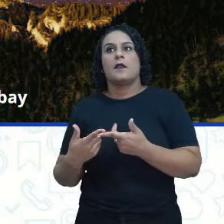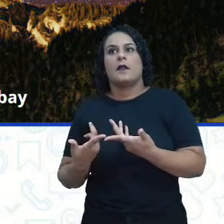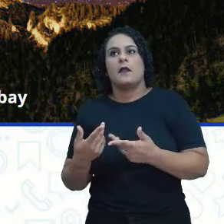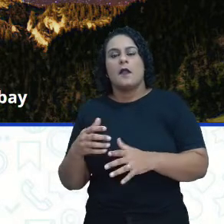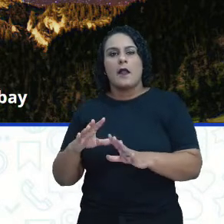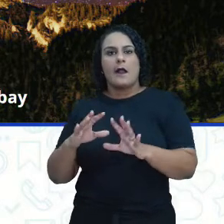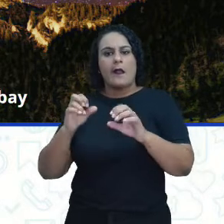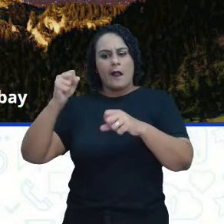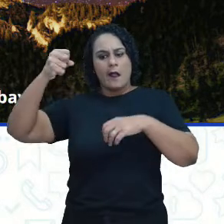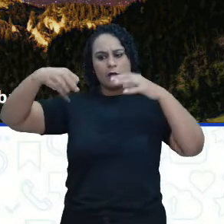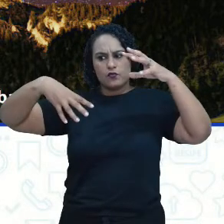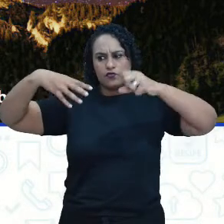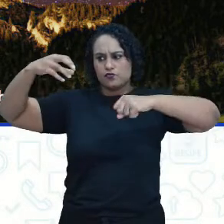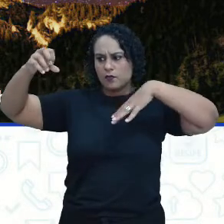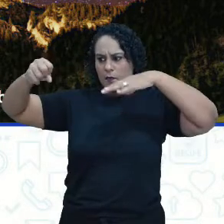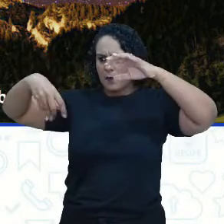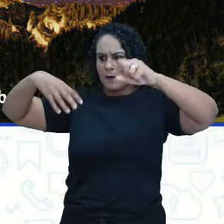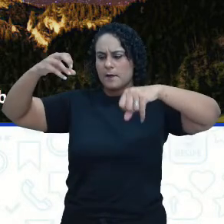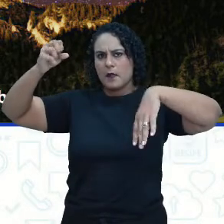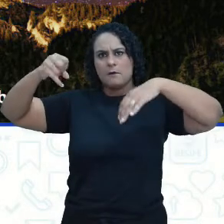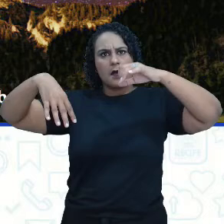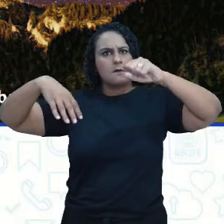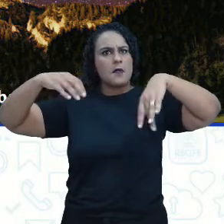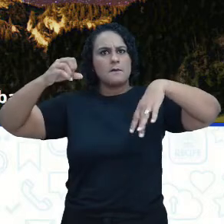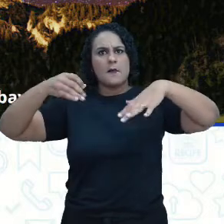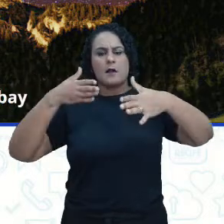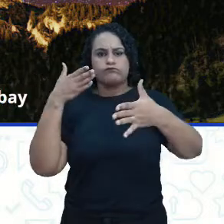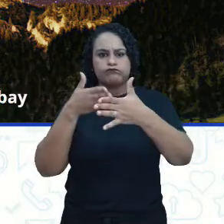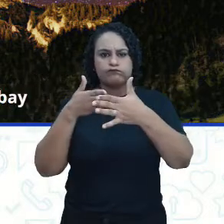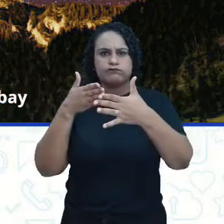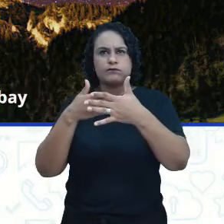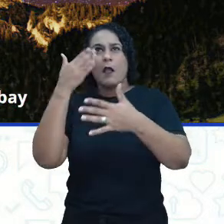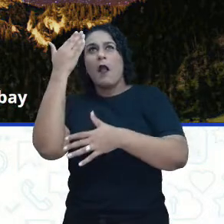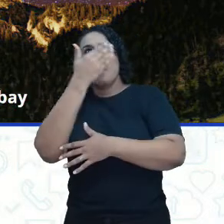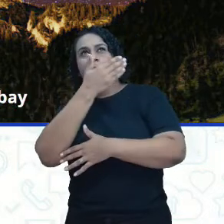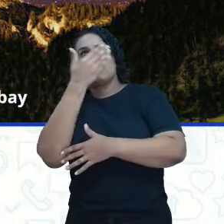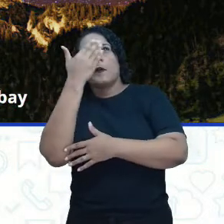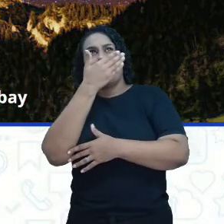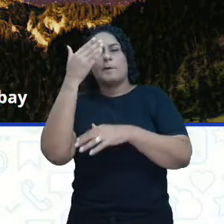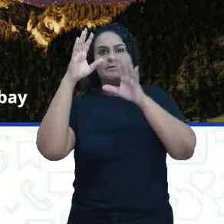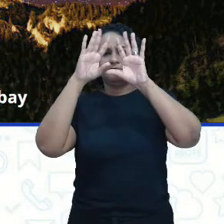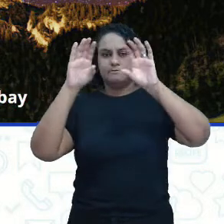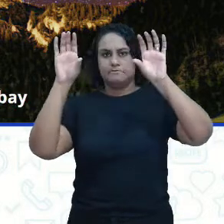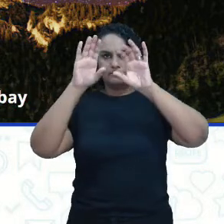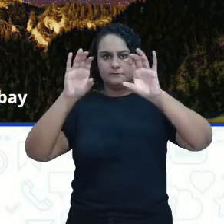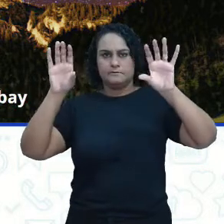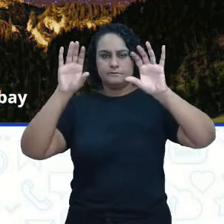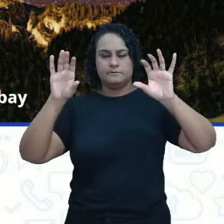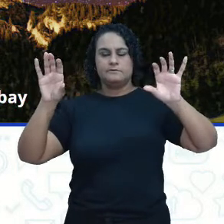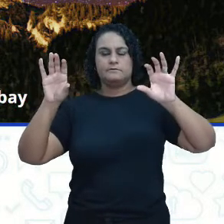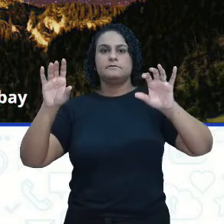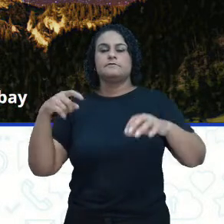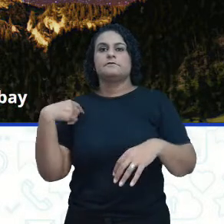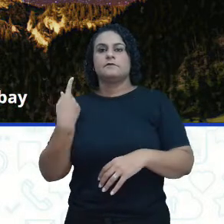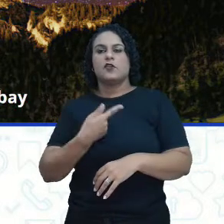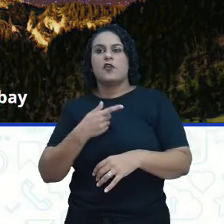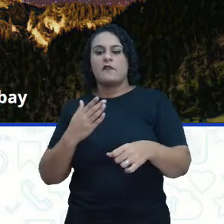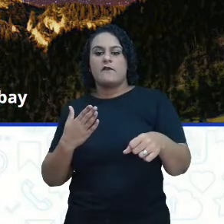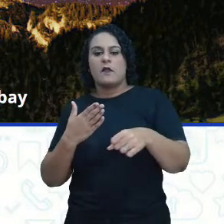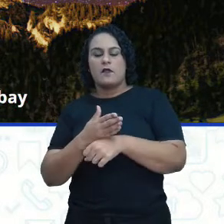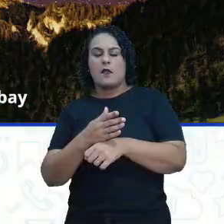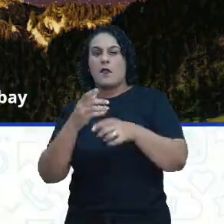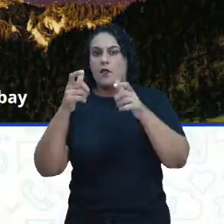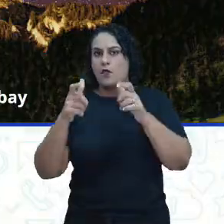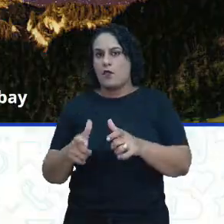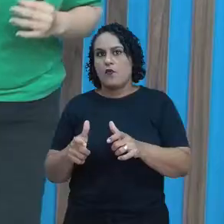liga durante a noite bloqueia também a nossa visão do céu, tá? Então, quando a gente vai para lugares onde